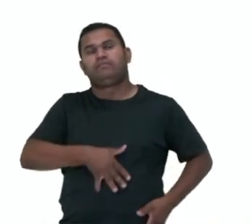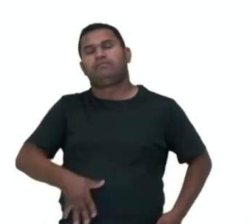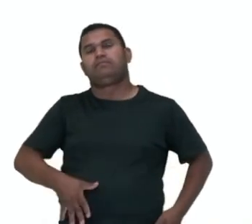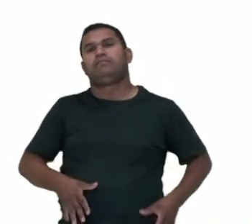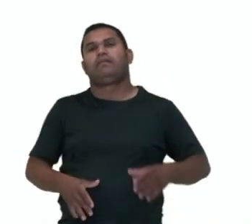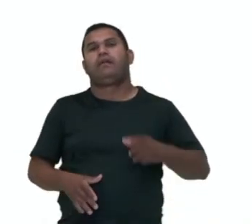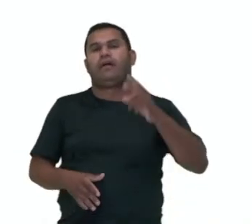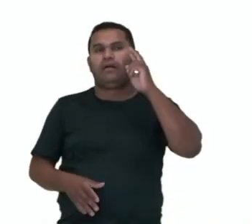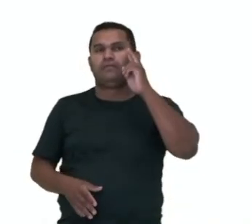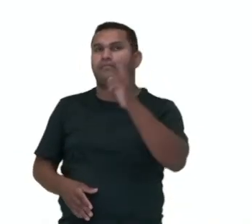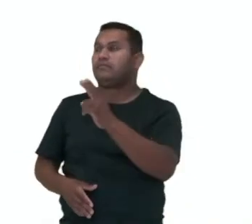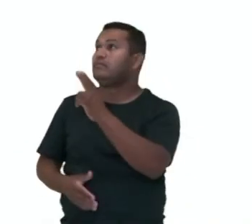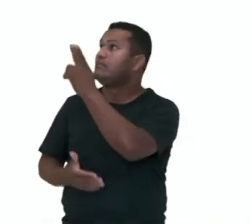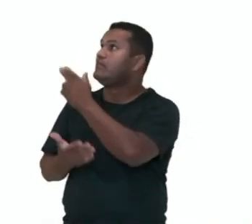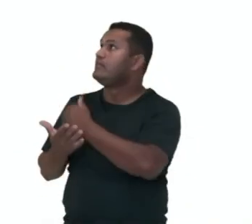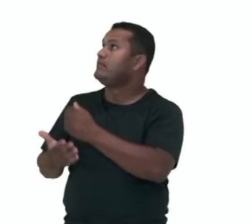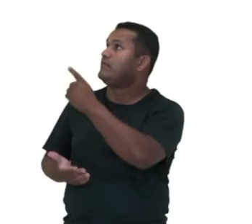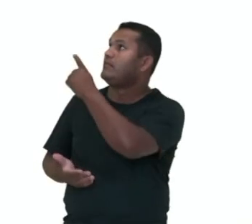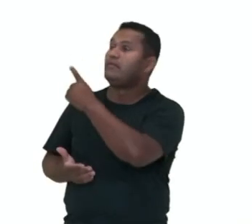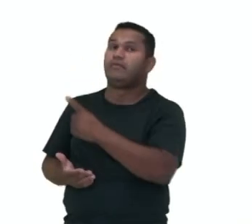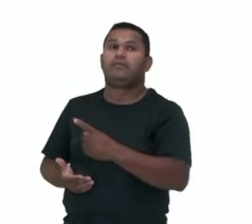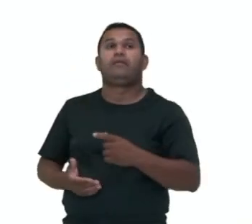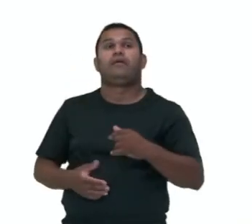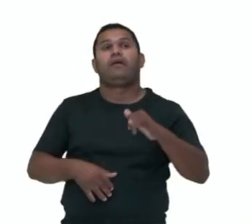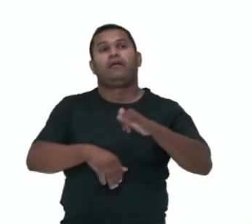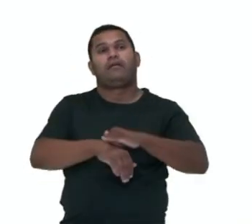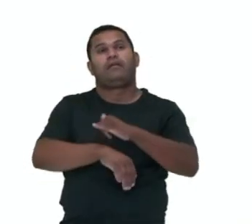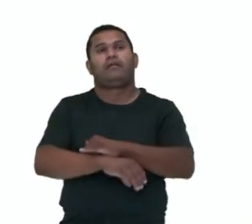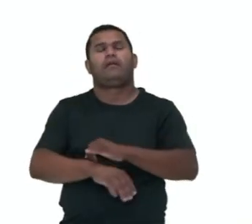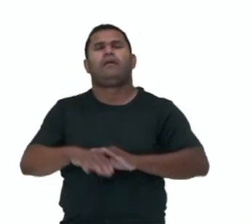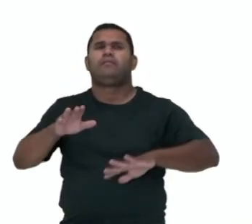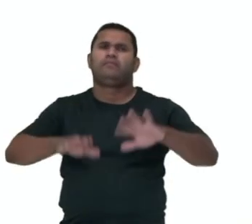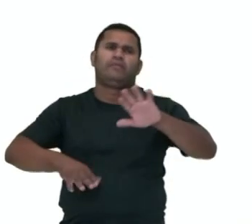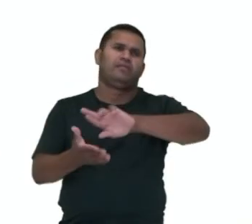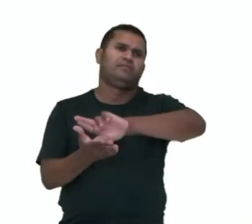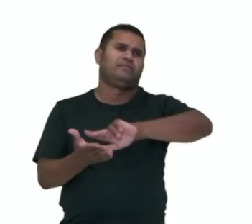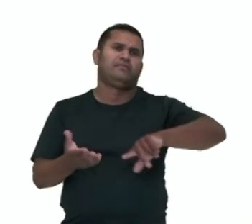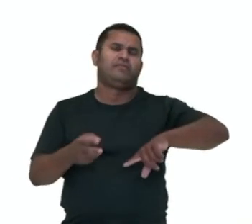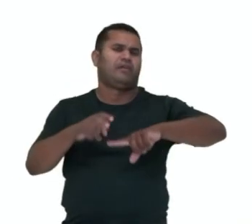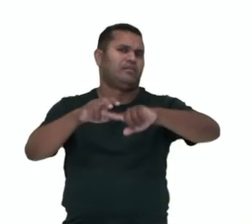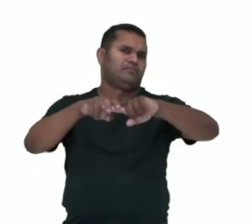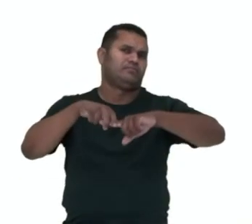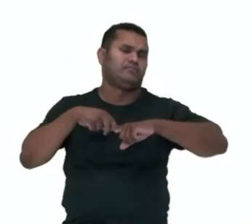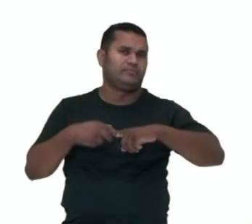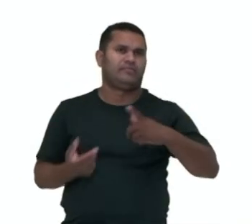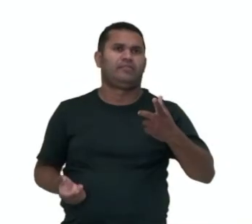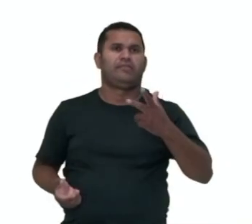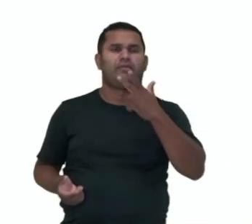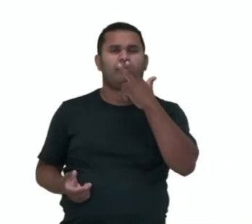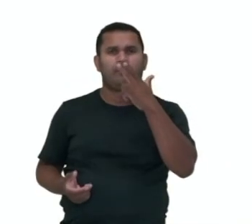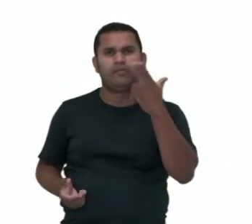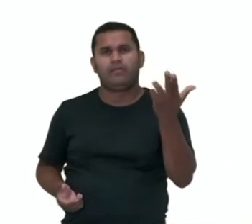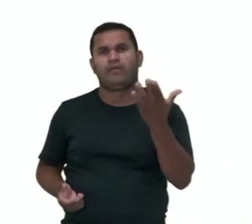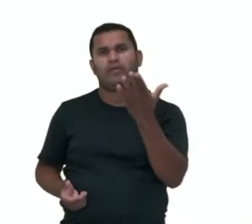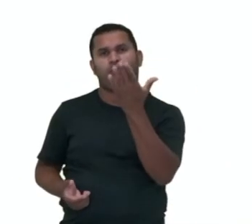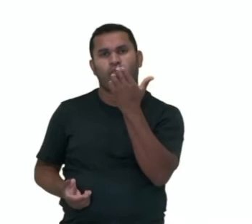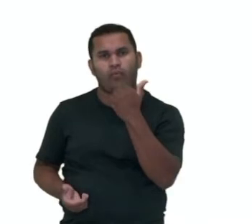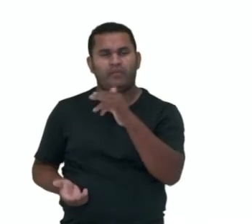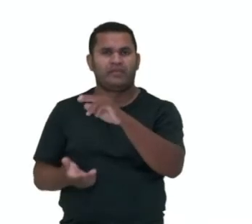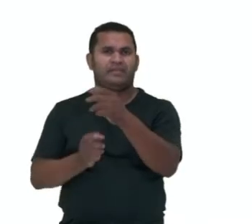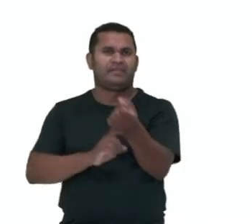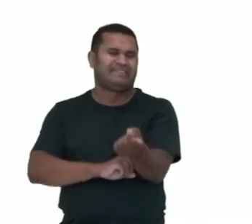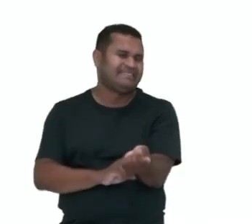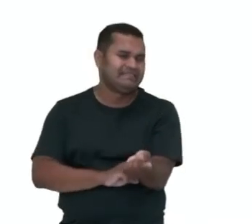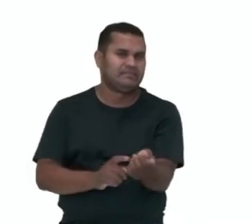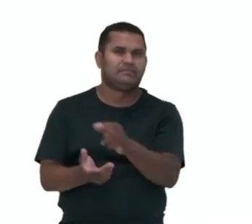acontecer por má alimentação, tabagismo, poluição, estresse, né, todos os fenômenos ali, tá? Quais são as desordens